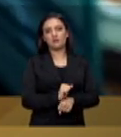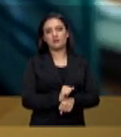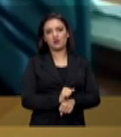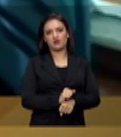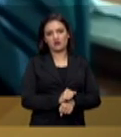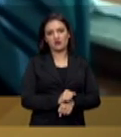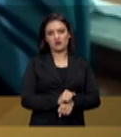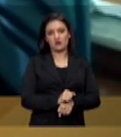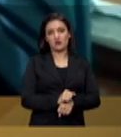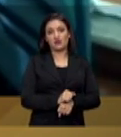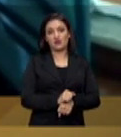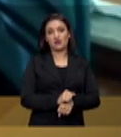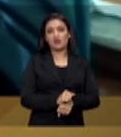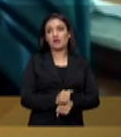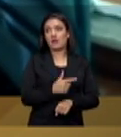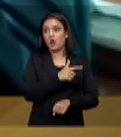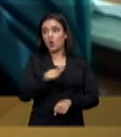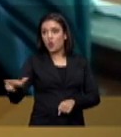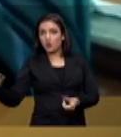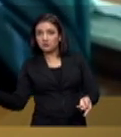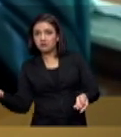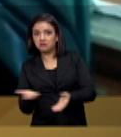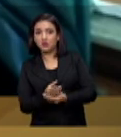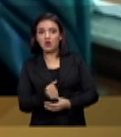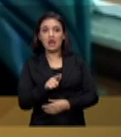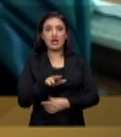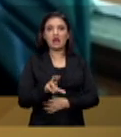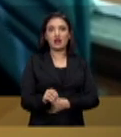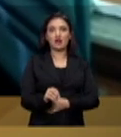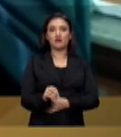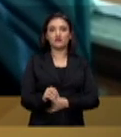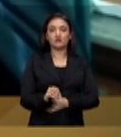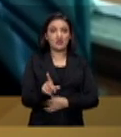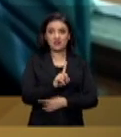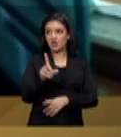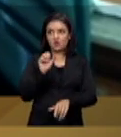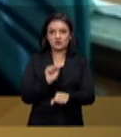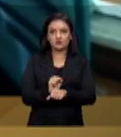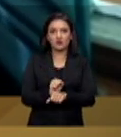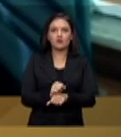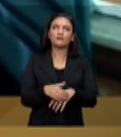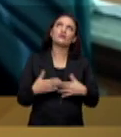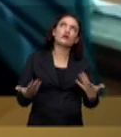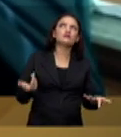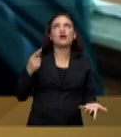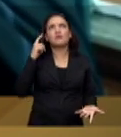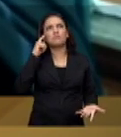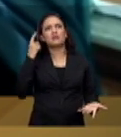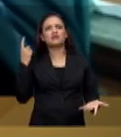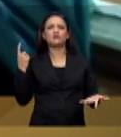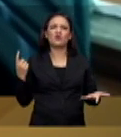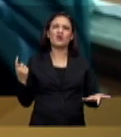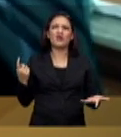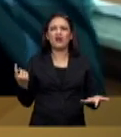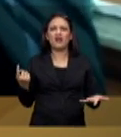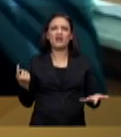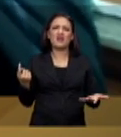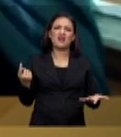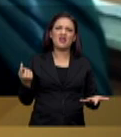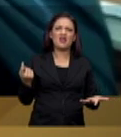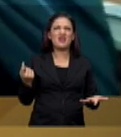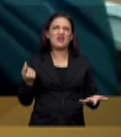de inconformismo e, partindo da concepção de que